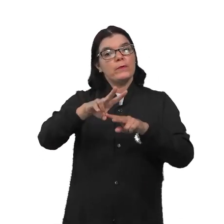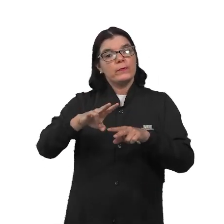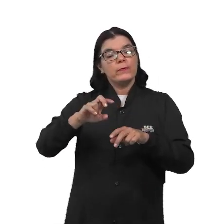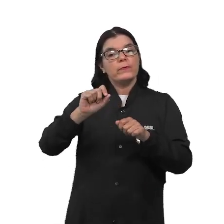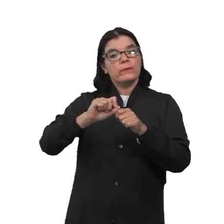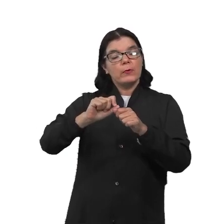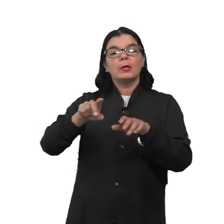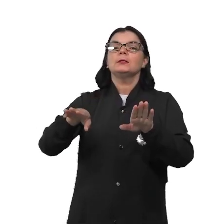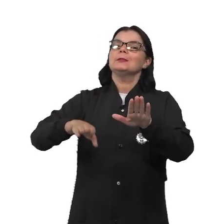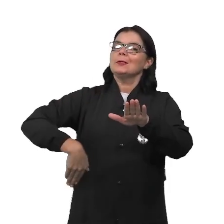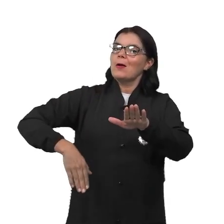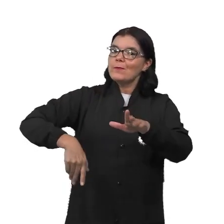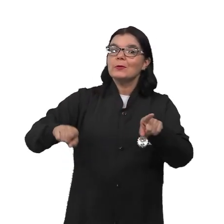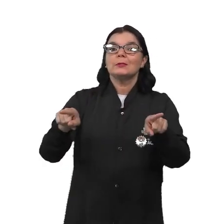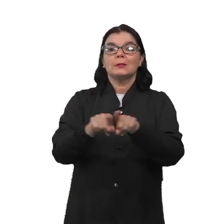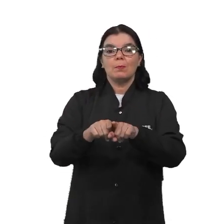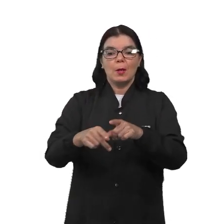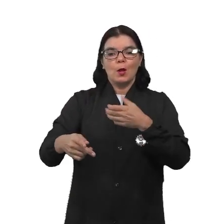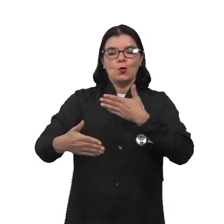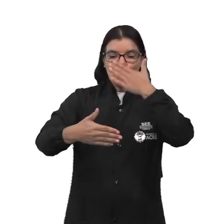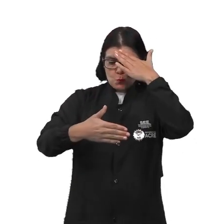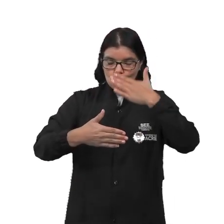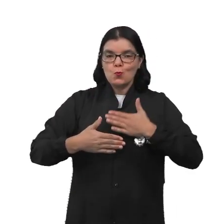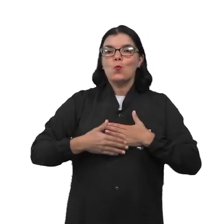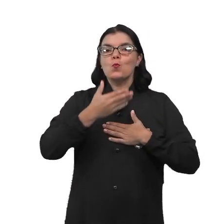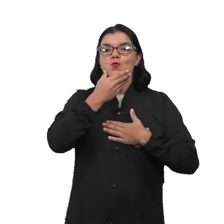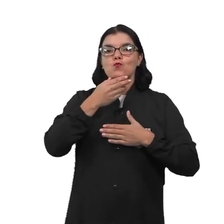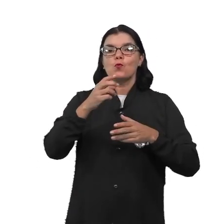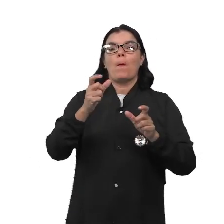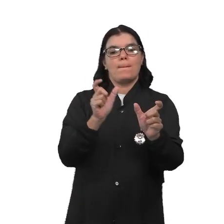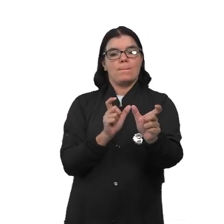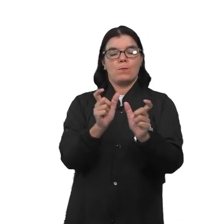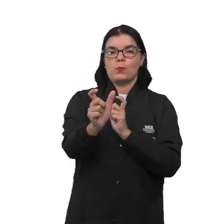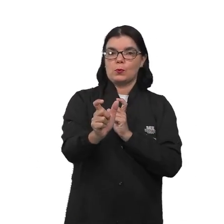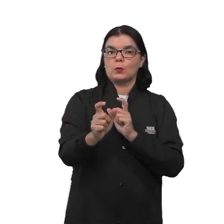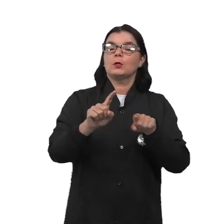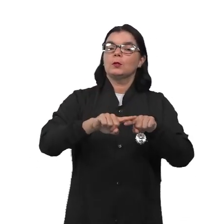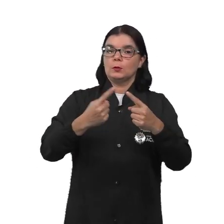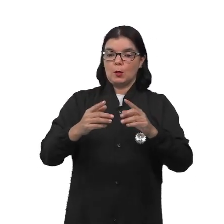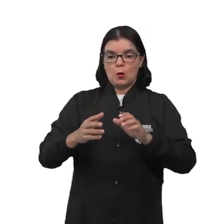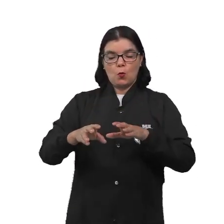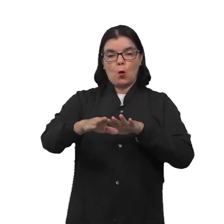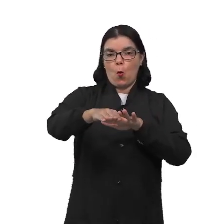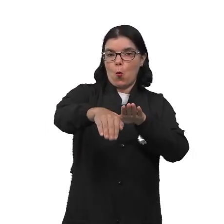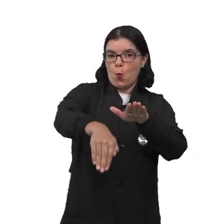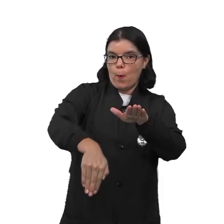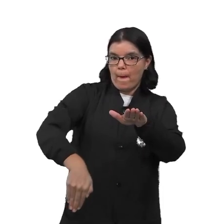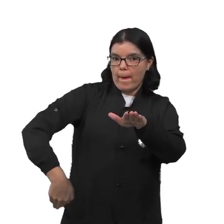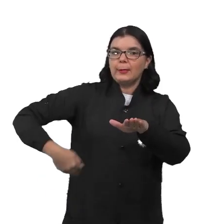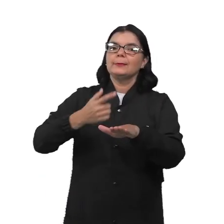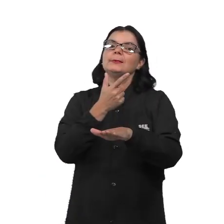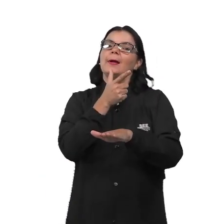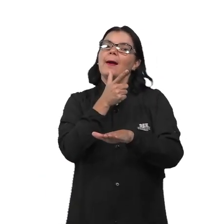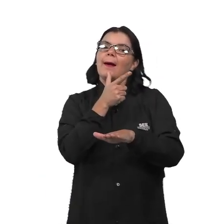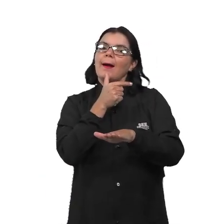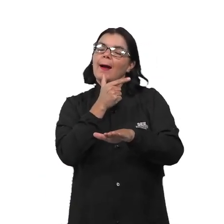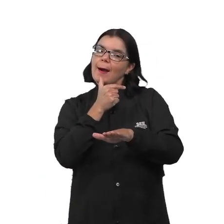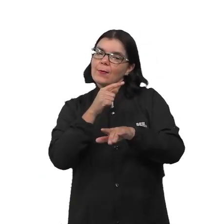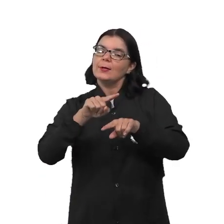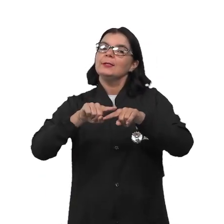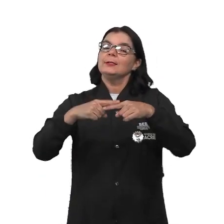e a água também exerce uma força sobre ele, porém de sentido oposto. Uma vez que ele puxa, a água também vai